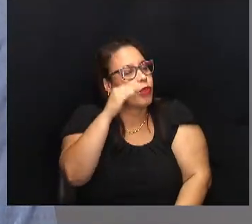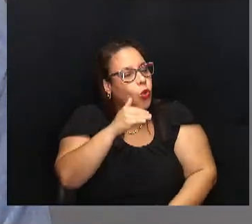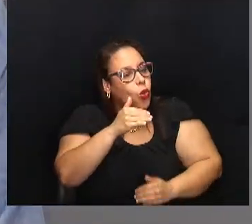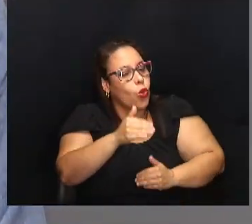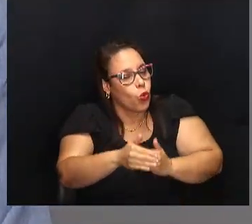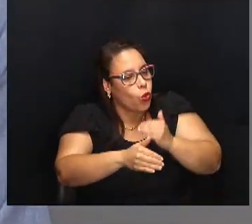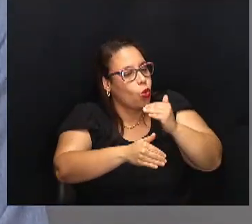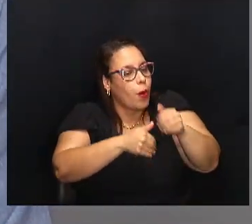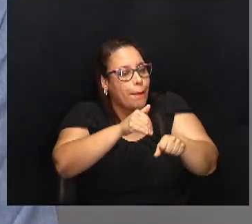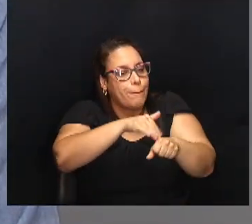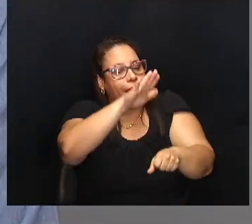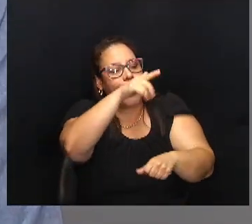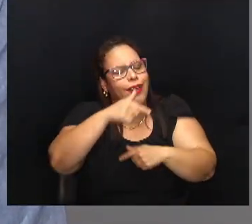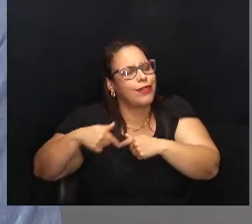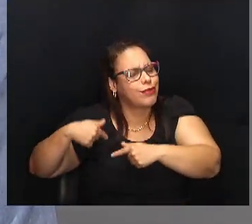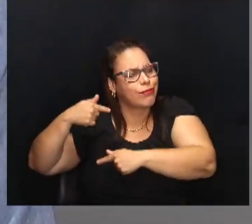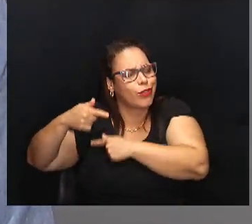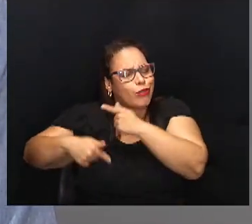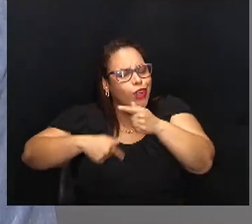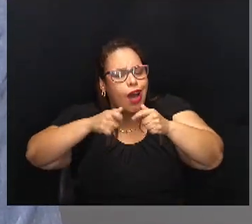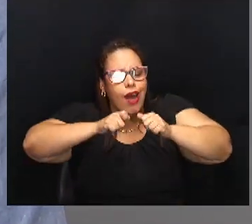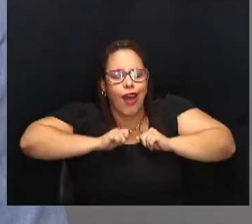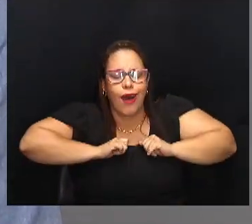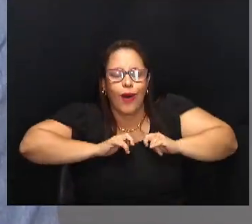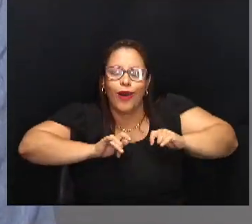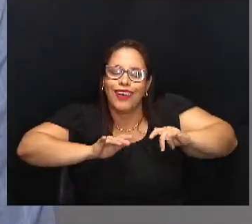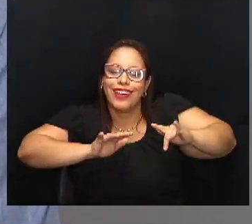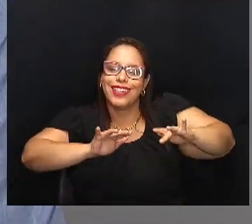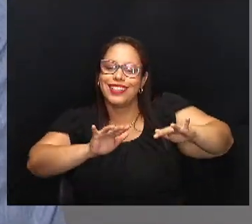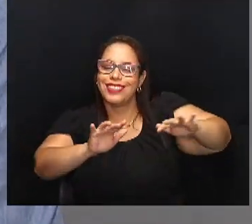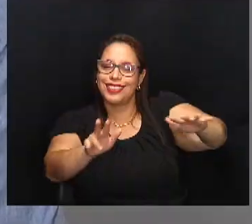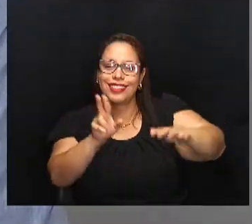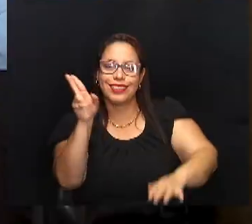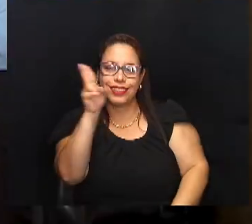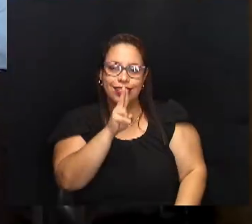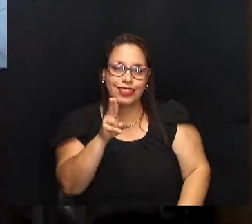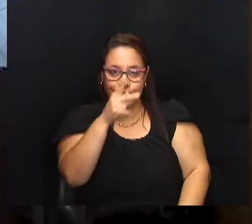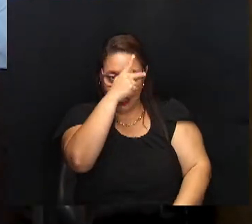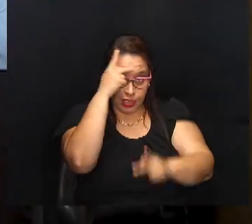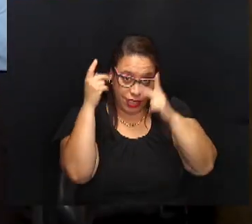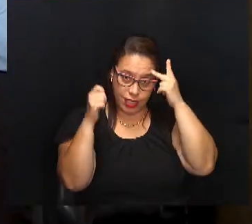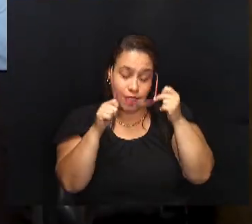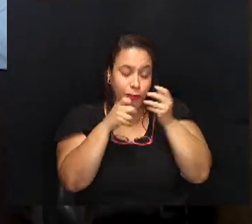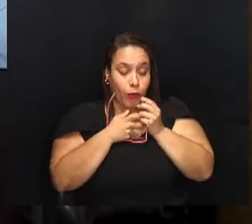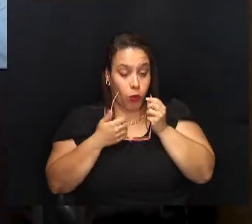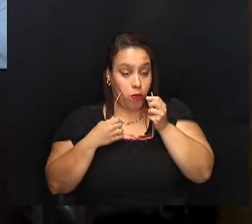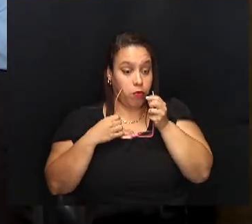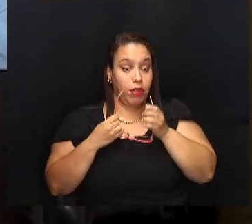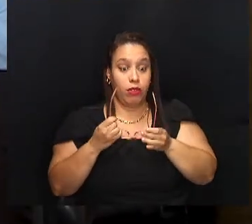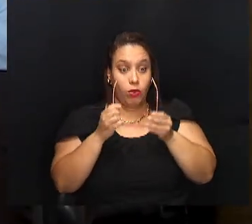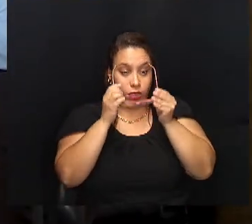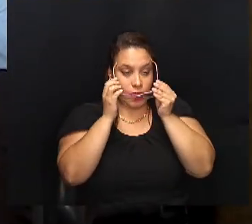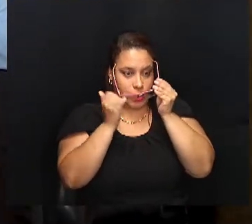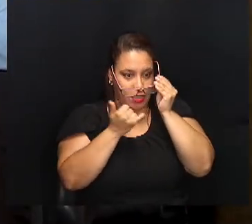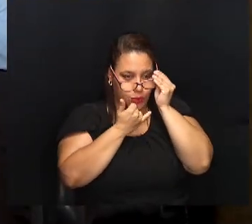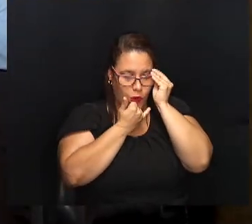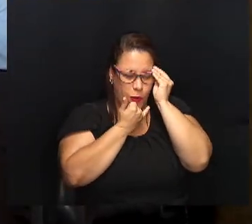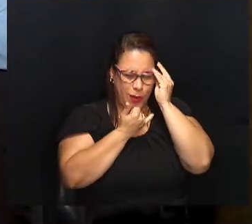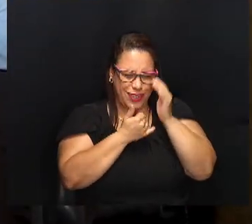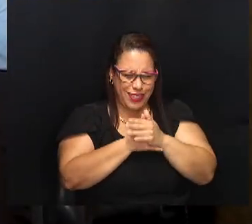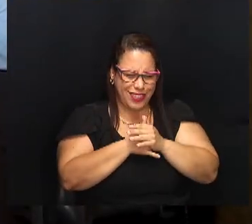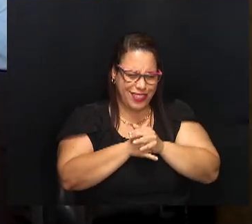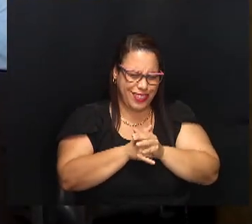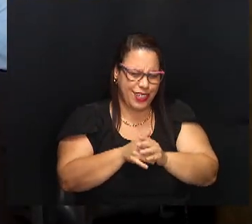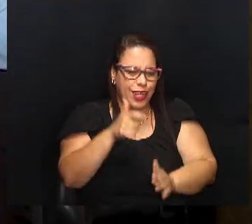perdure por gerações, utilizando até mesmo as pessoas que fazem parte hoje, talvez como aluno, como foi